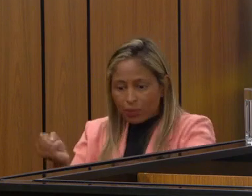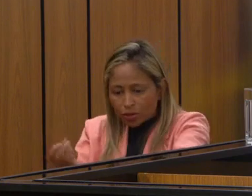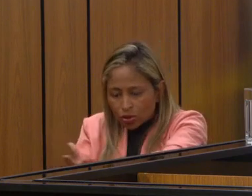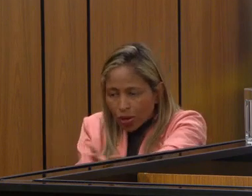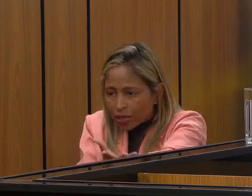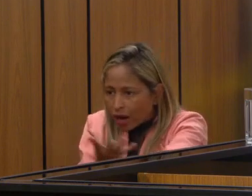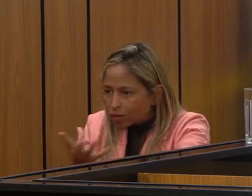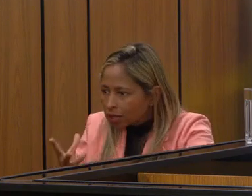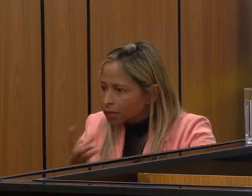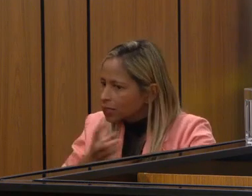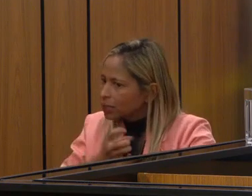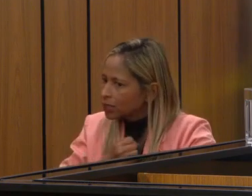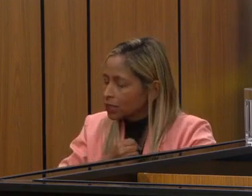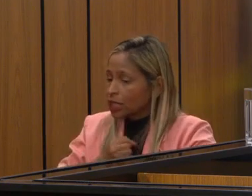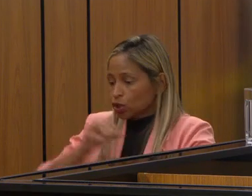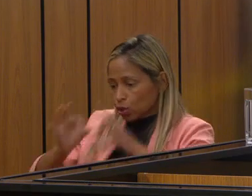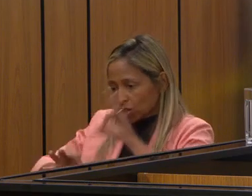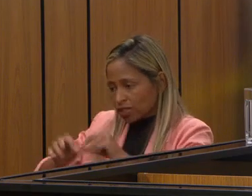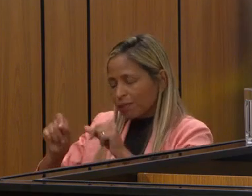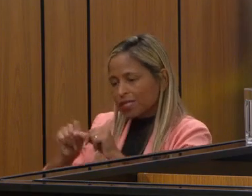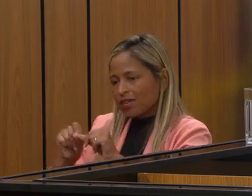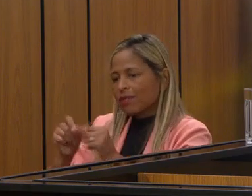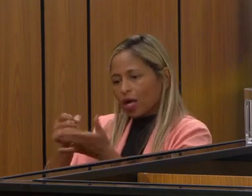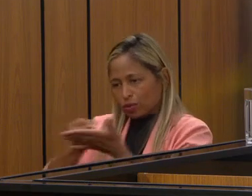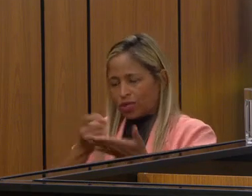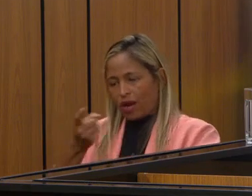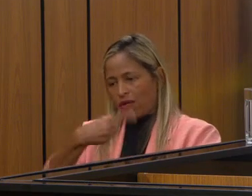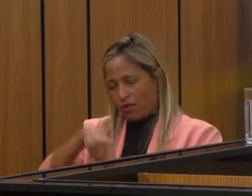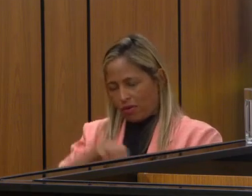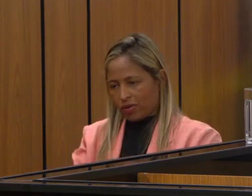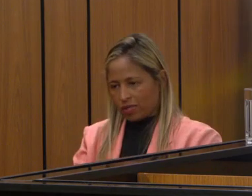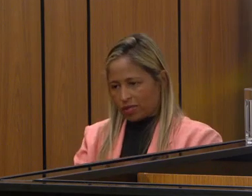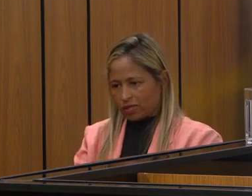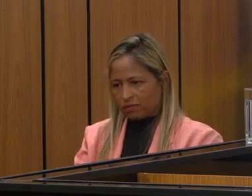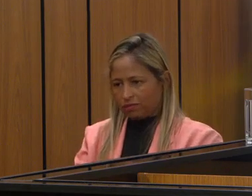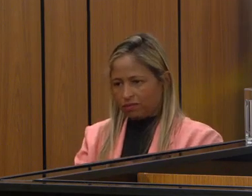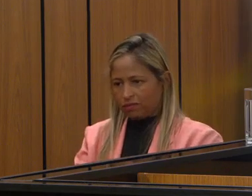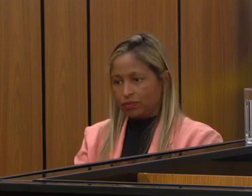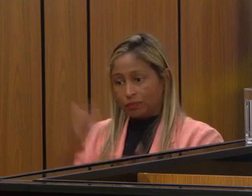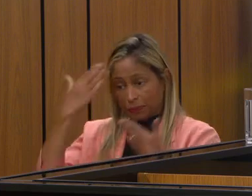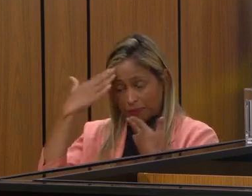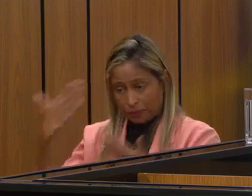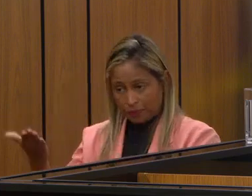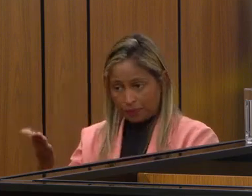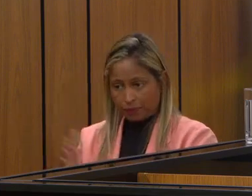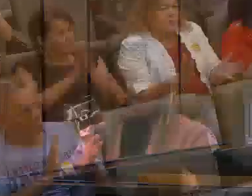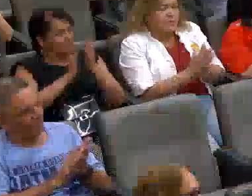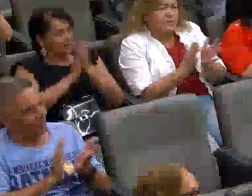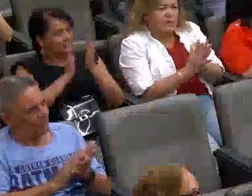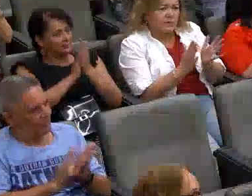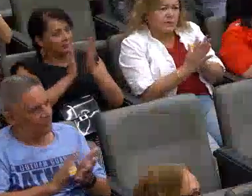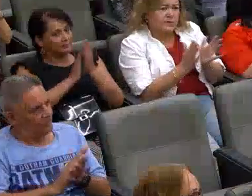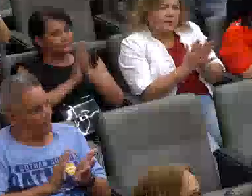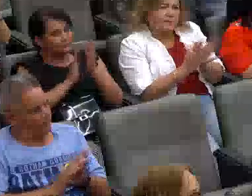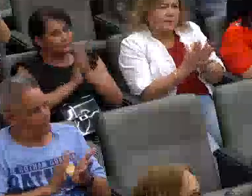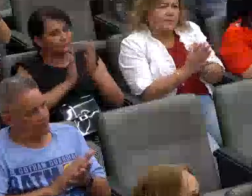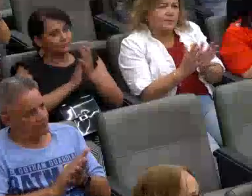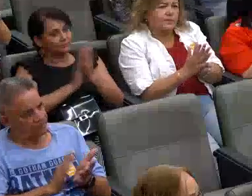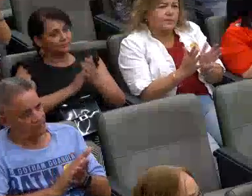a gente precisa que a justiça seja feita né por todos nós obrigada a todos